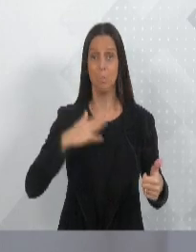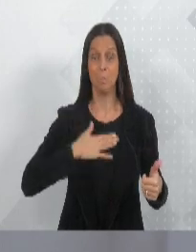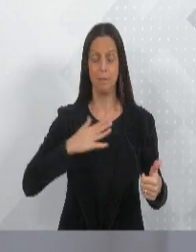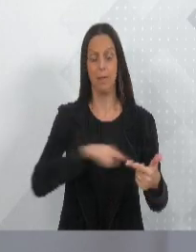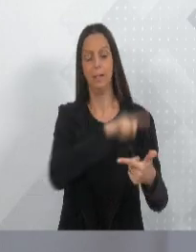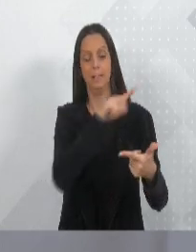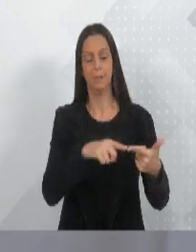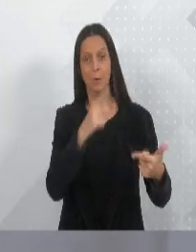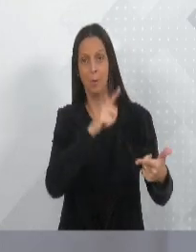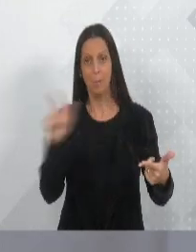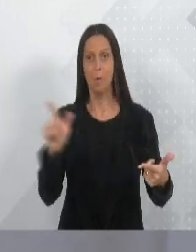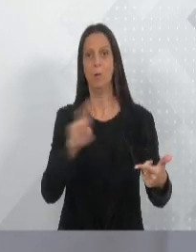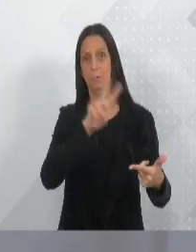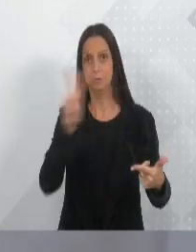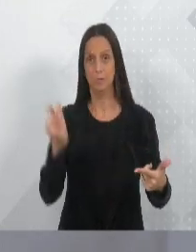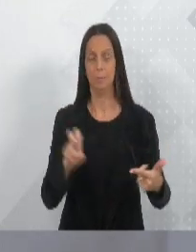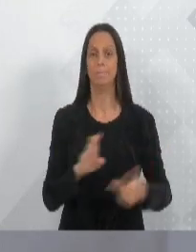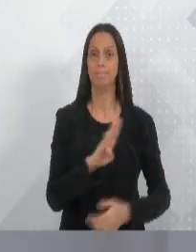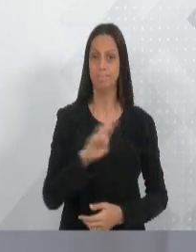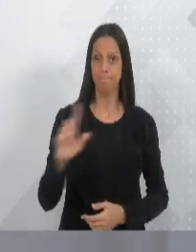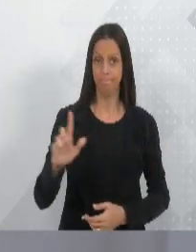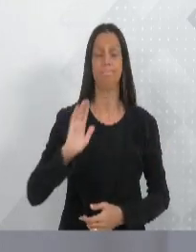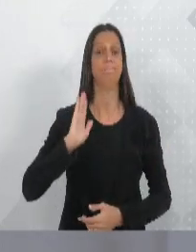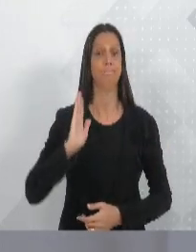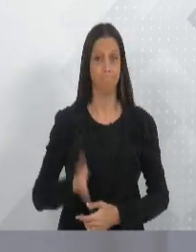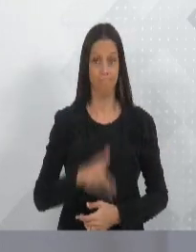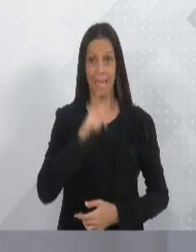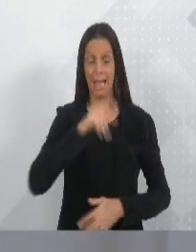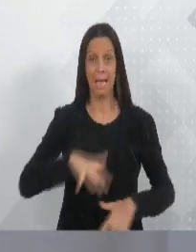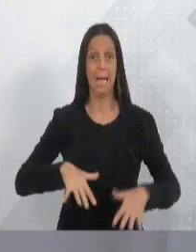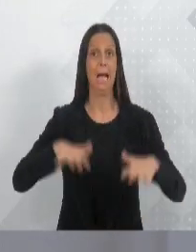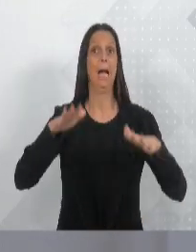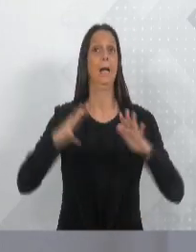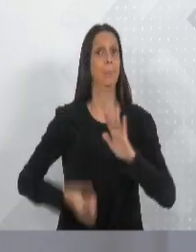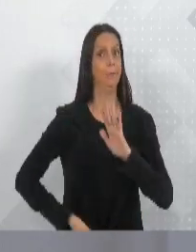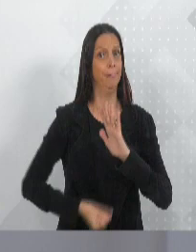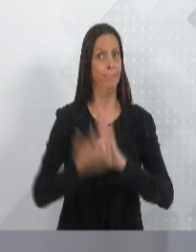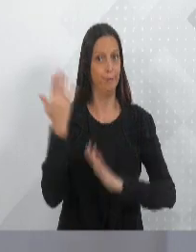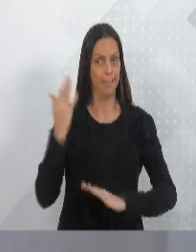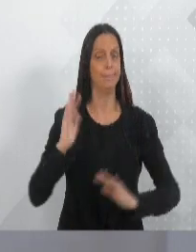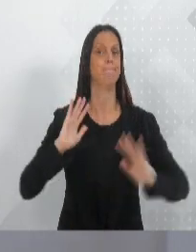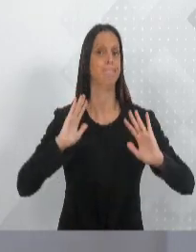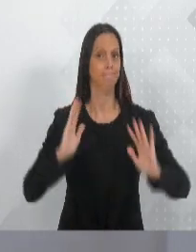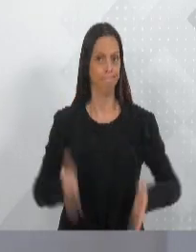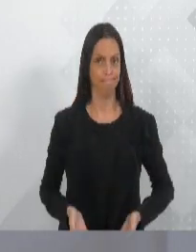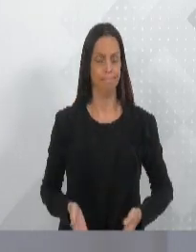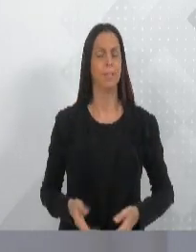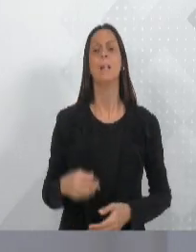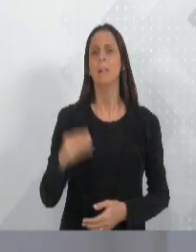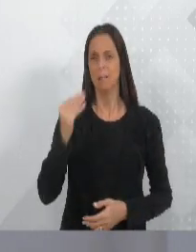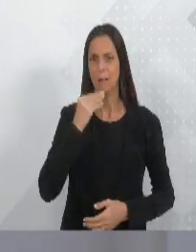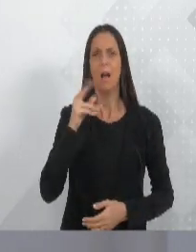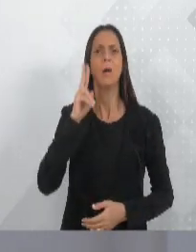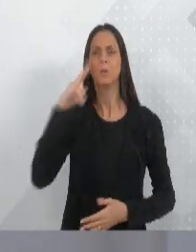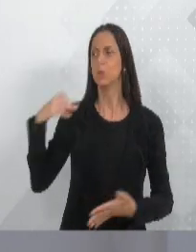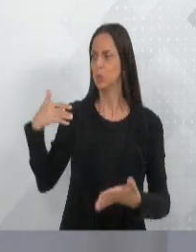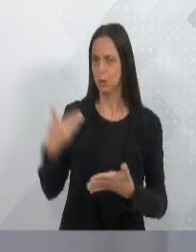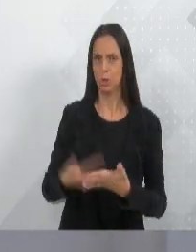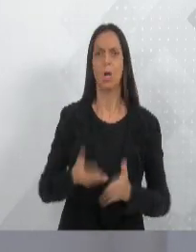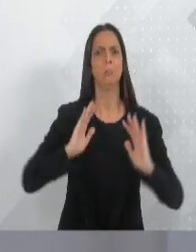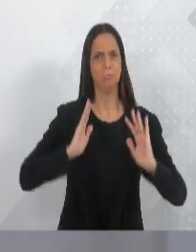falar Blumenau passou por muitas enchentes senhores vereadores Isso já faz parte da nossa história é